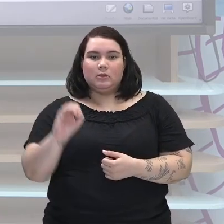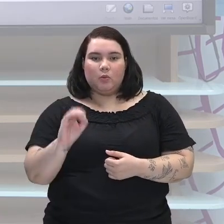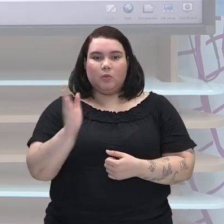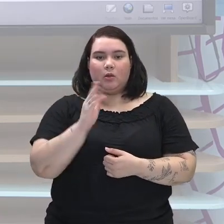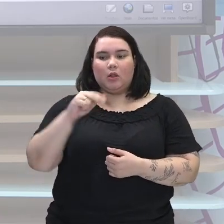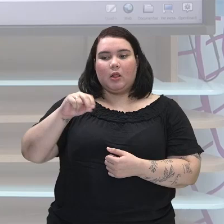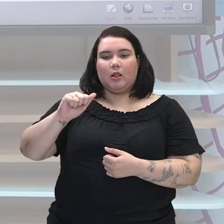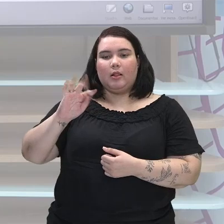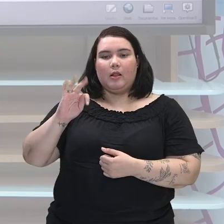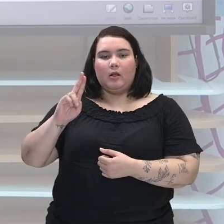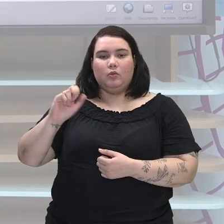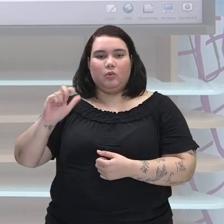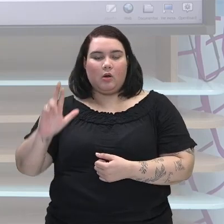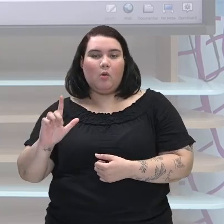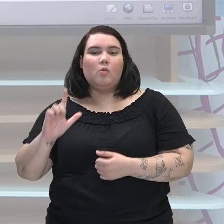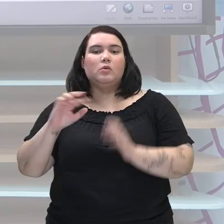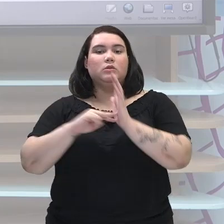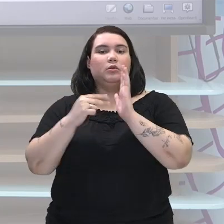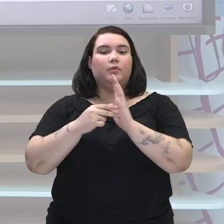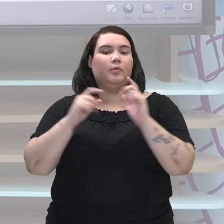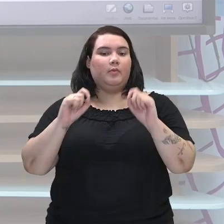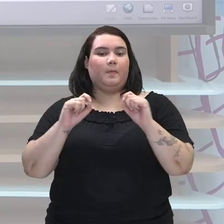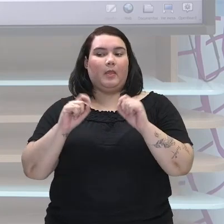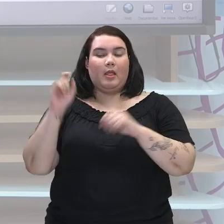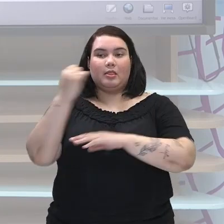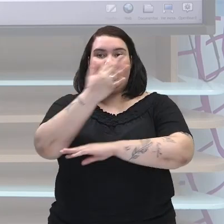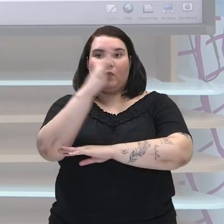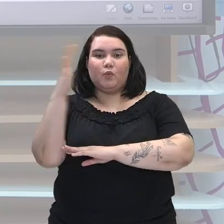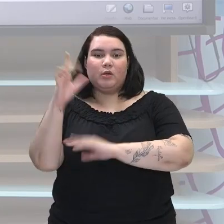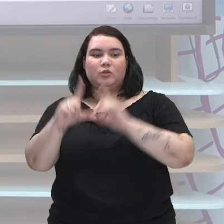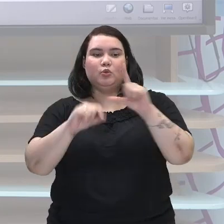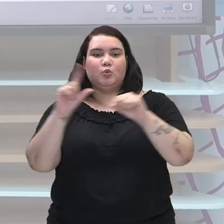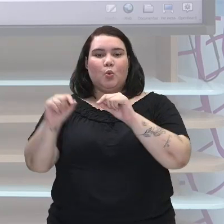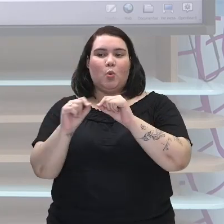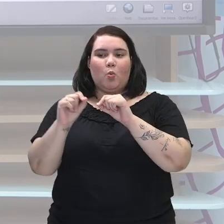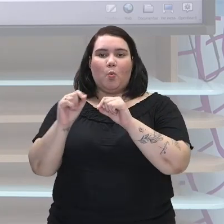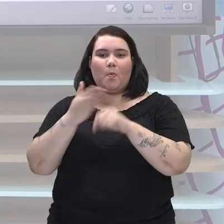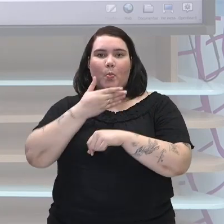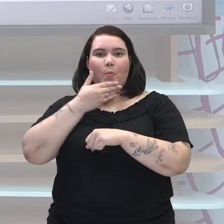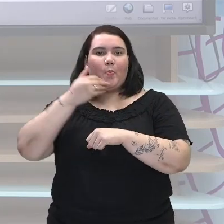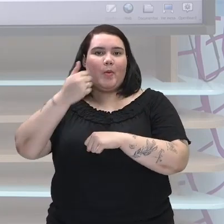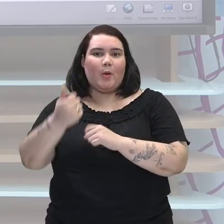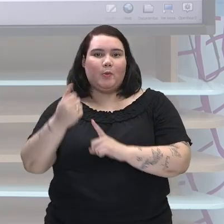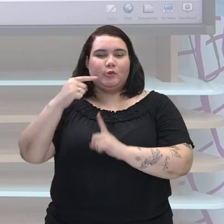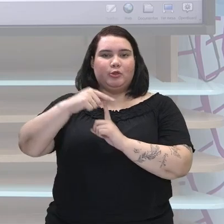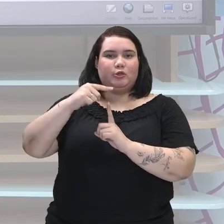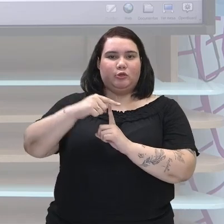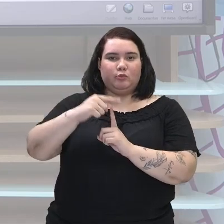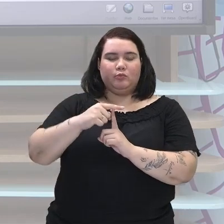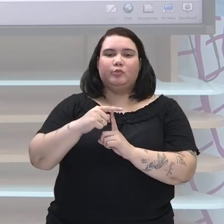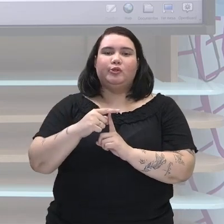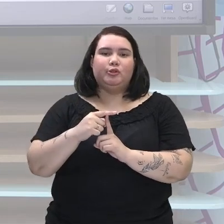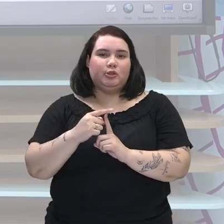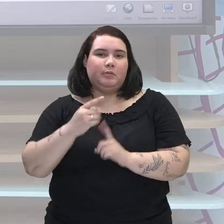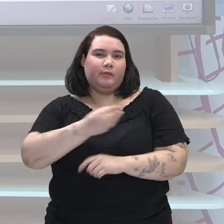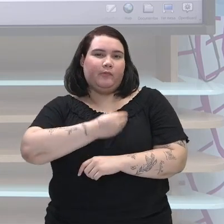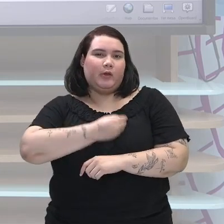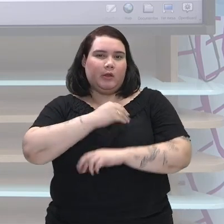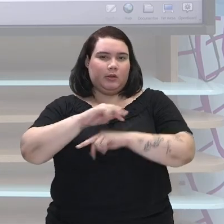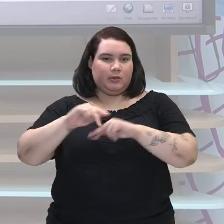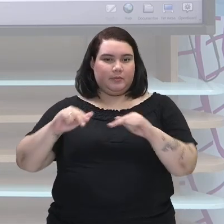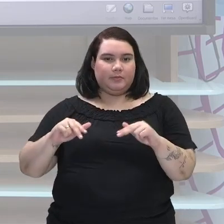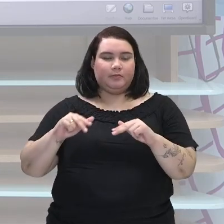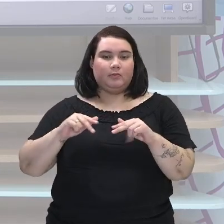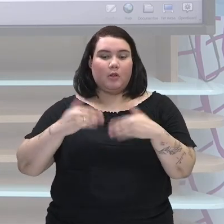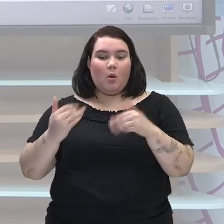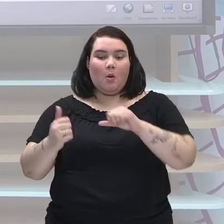selecionou os melhores. Então, compreenda, né, que mudando isso para o campo